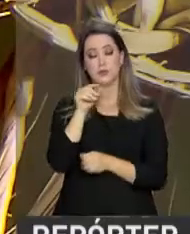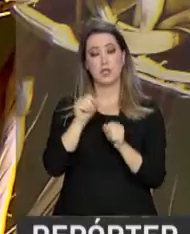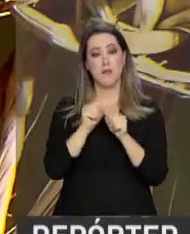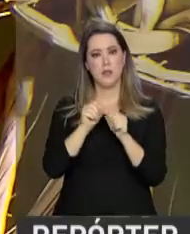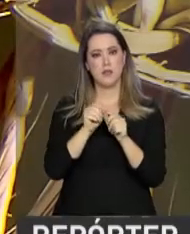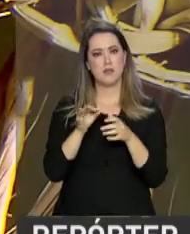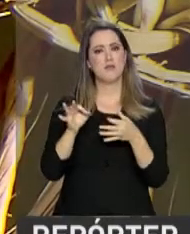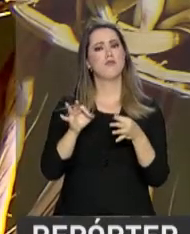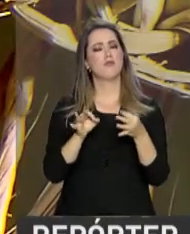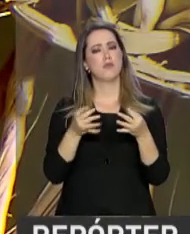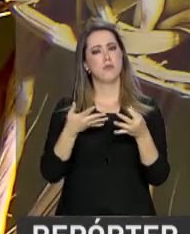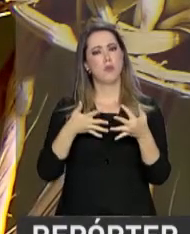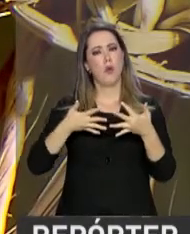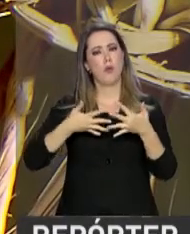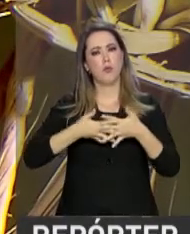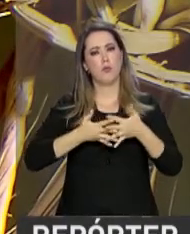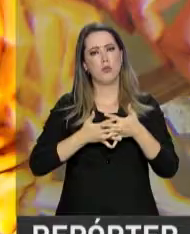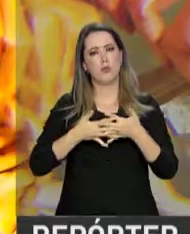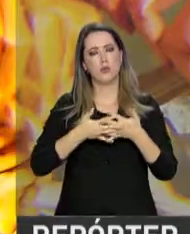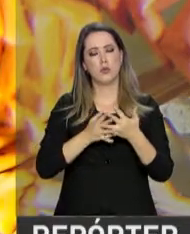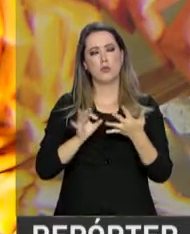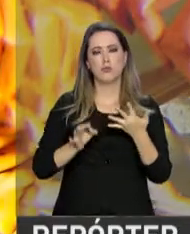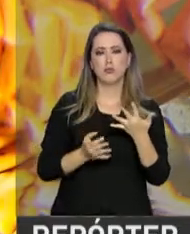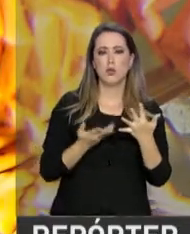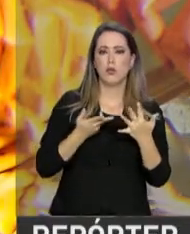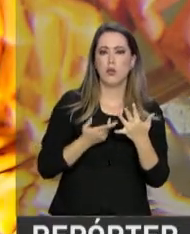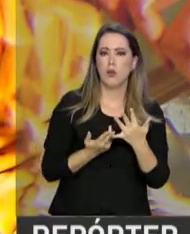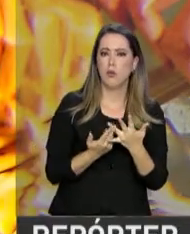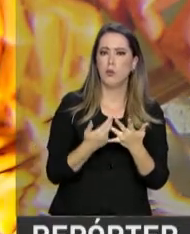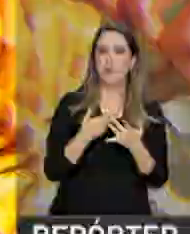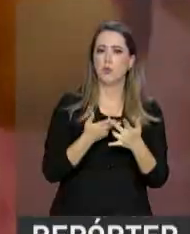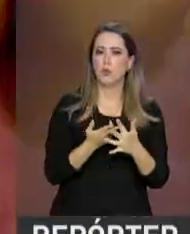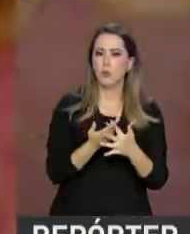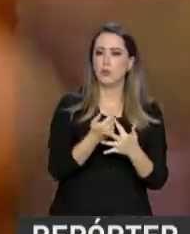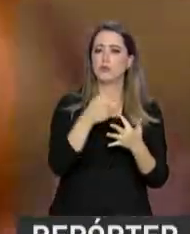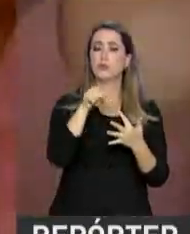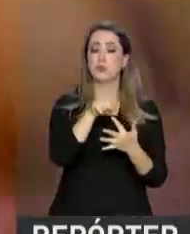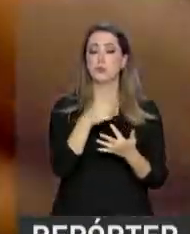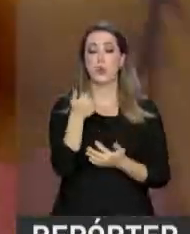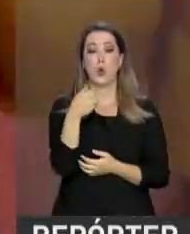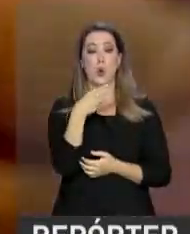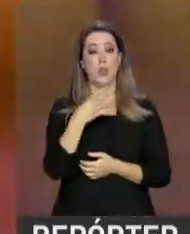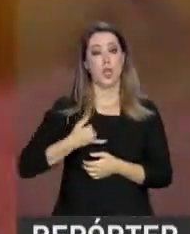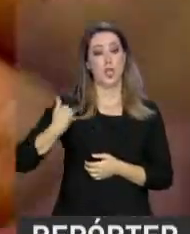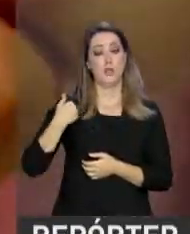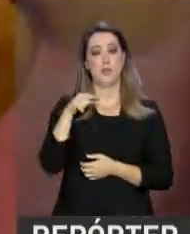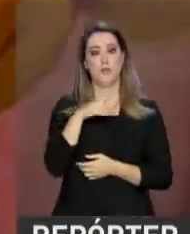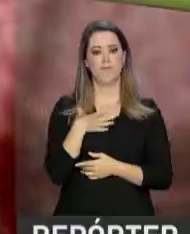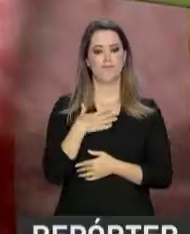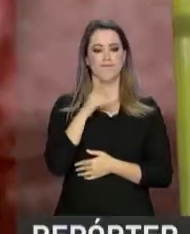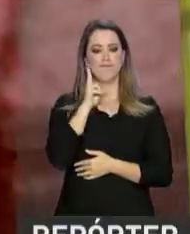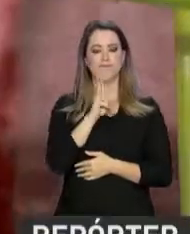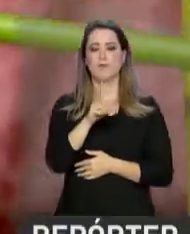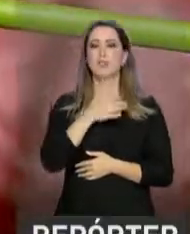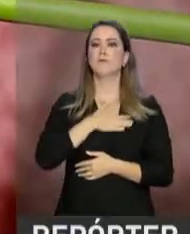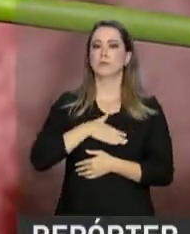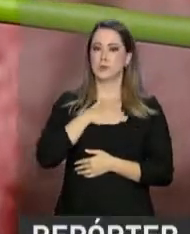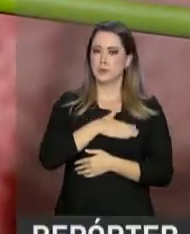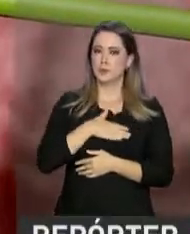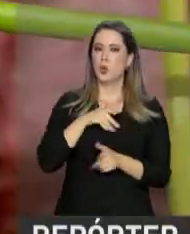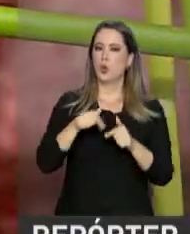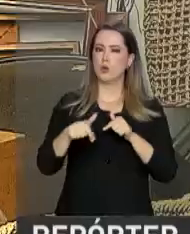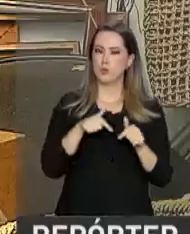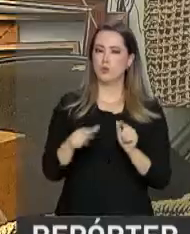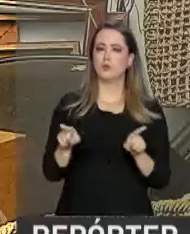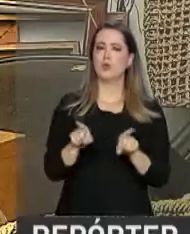que desde novinha já trabalhava com a palha de carnaúba aos 13 anos ele descobriu um gosto pelas